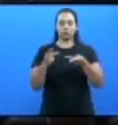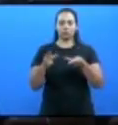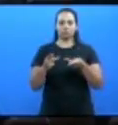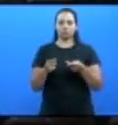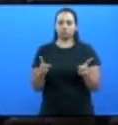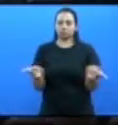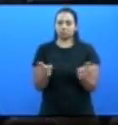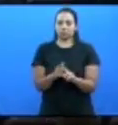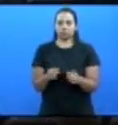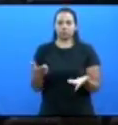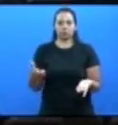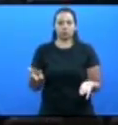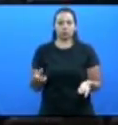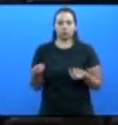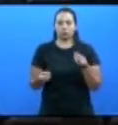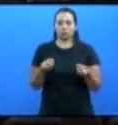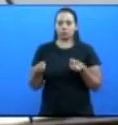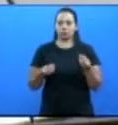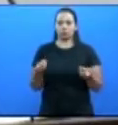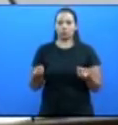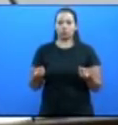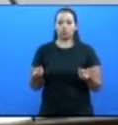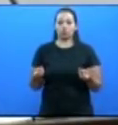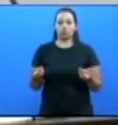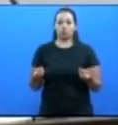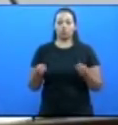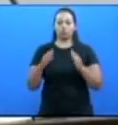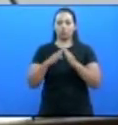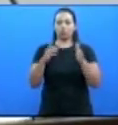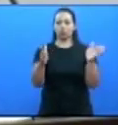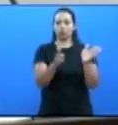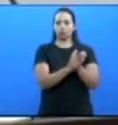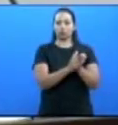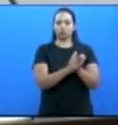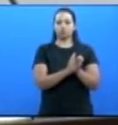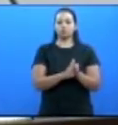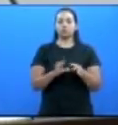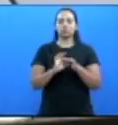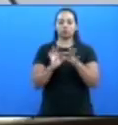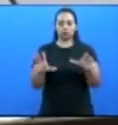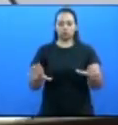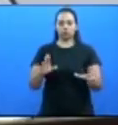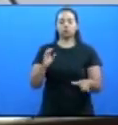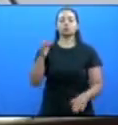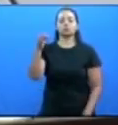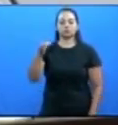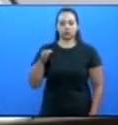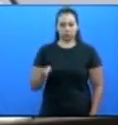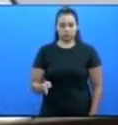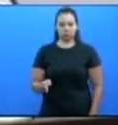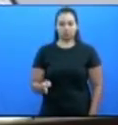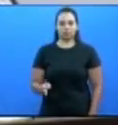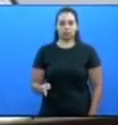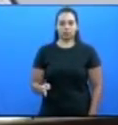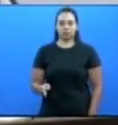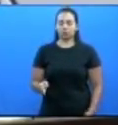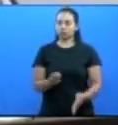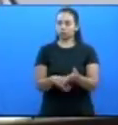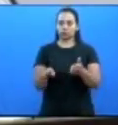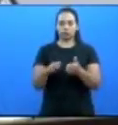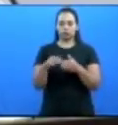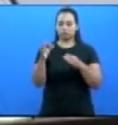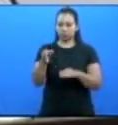outra forma, doutor Nava, porque, como o plenário, por sua maioria, deliberou favoravelmente as emendas, elas foram